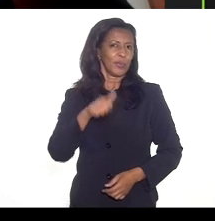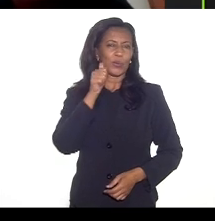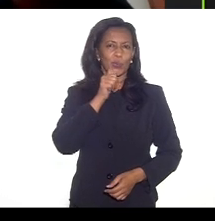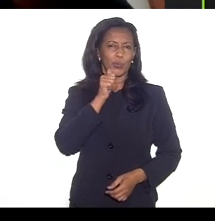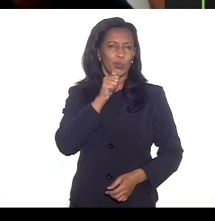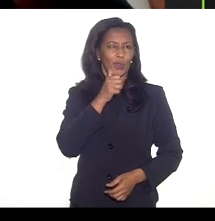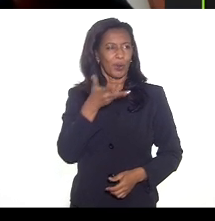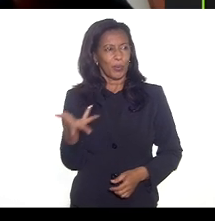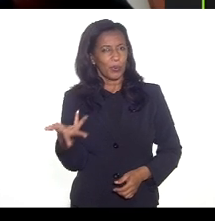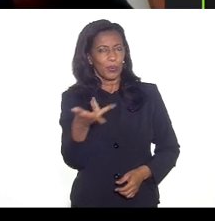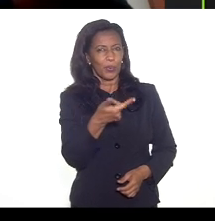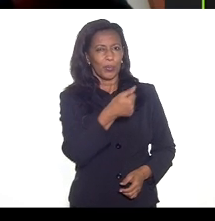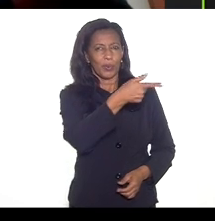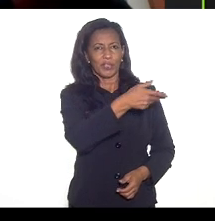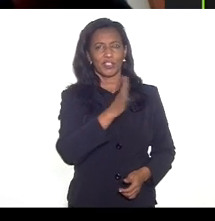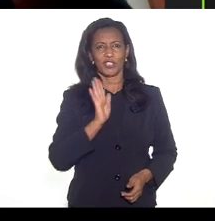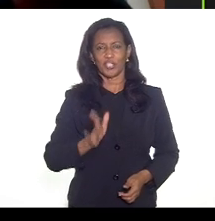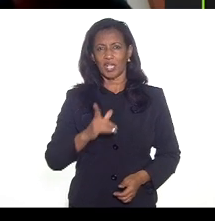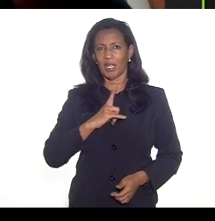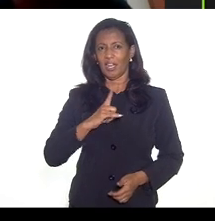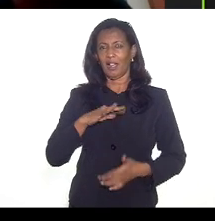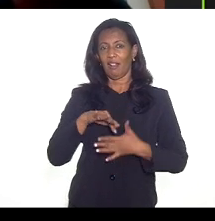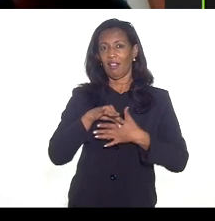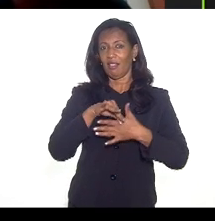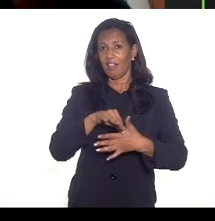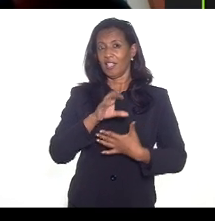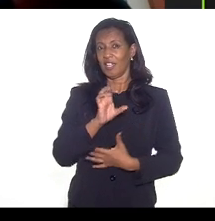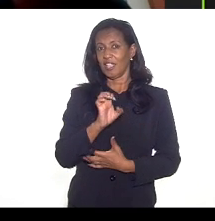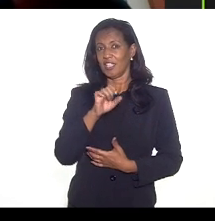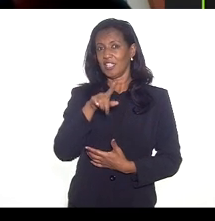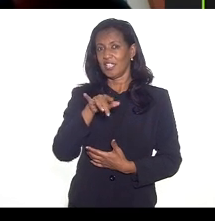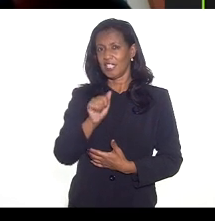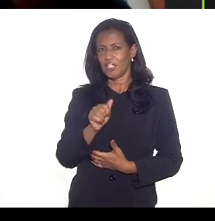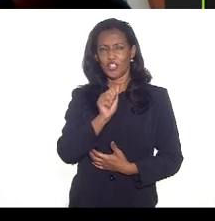mulheres fantásticas que já estiveram à frente do CEDIN nessa